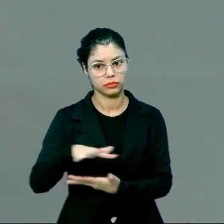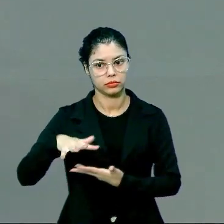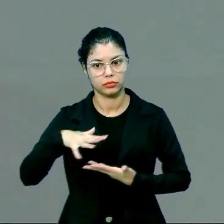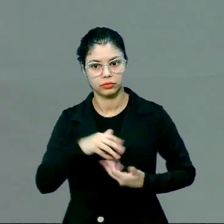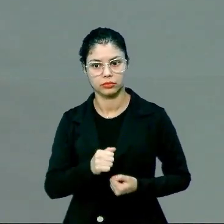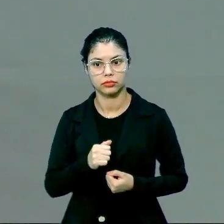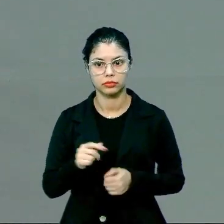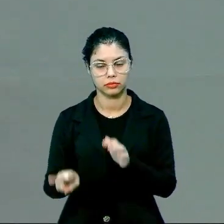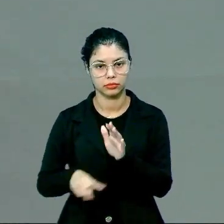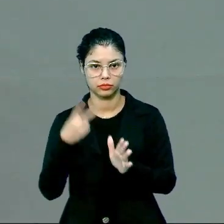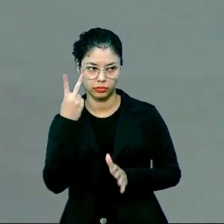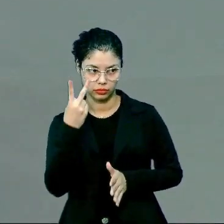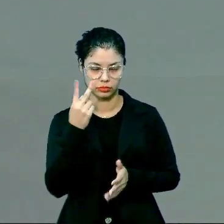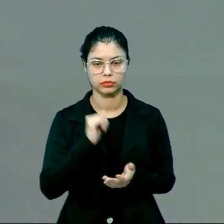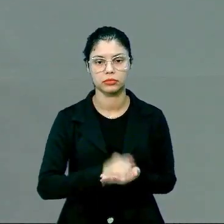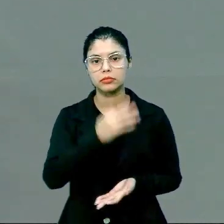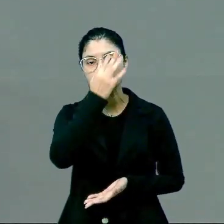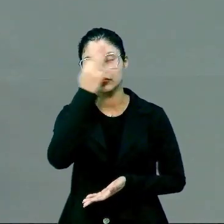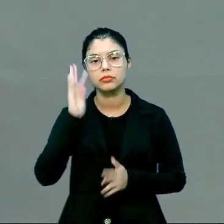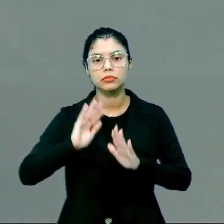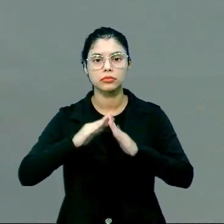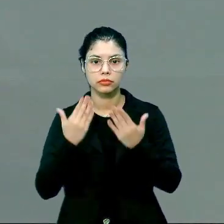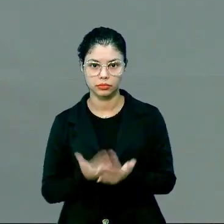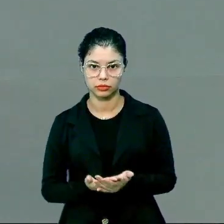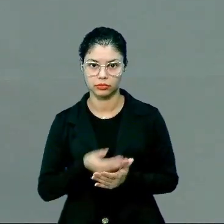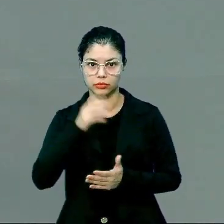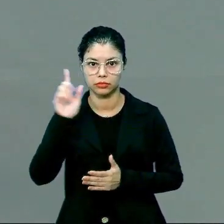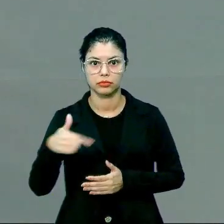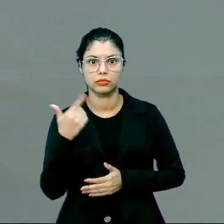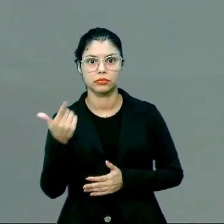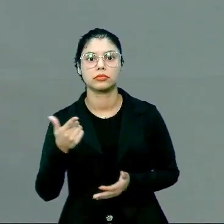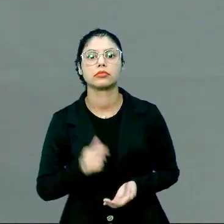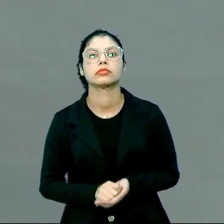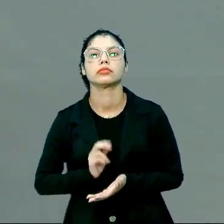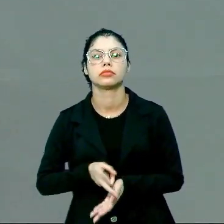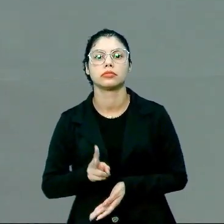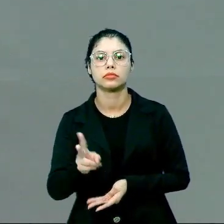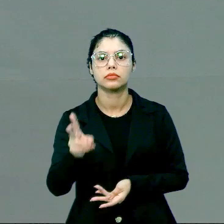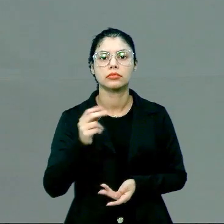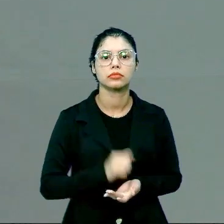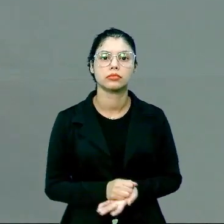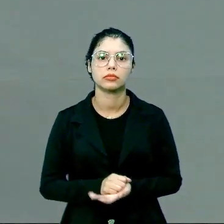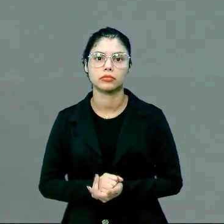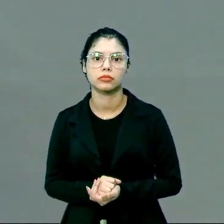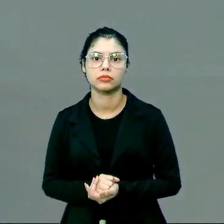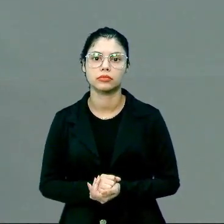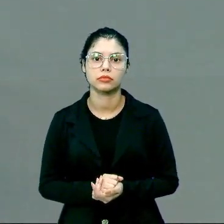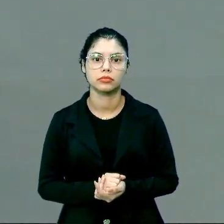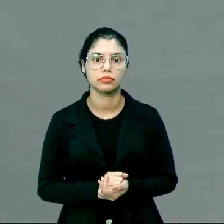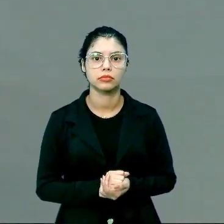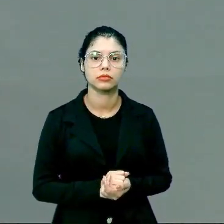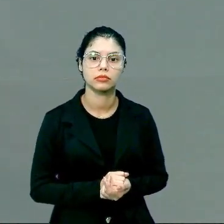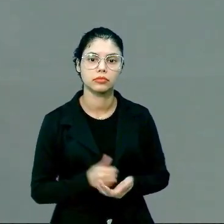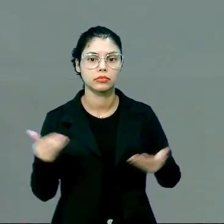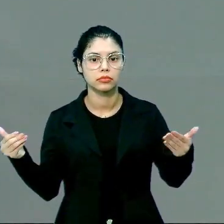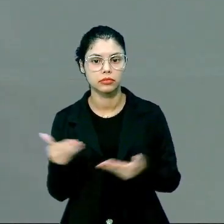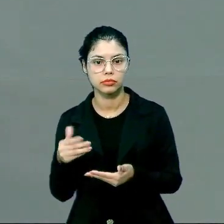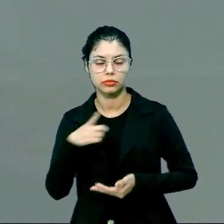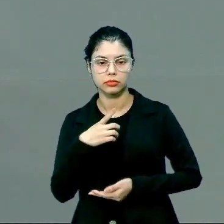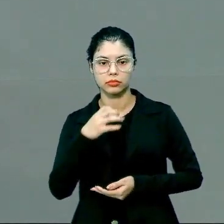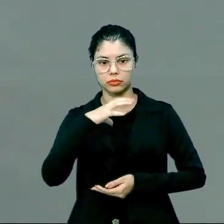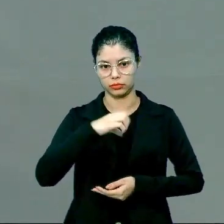desses dois primeiros filósofos da escola de Frankfurt, que logo depois ela continuou também, né, com Jules Habermas, que agora